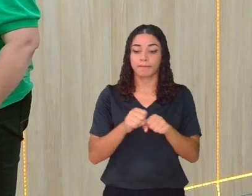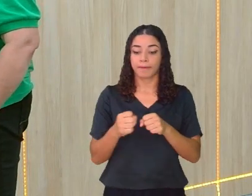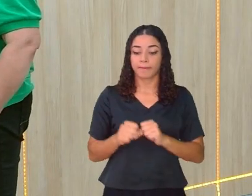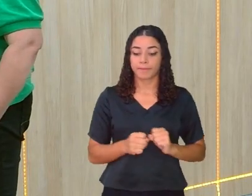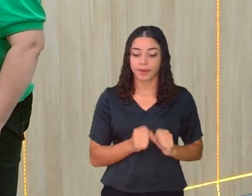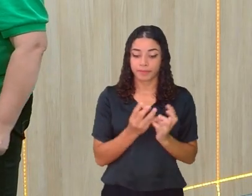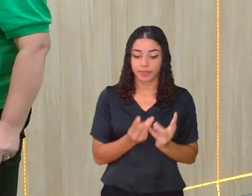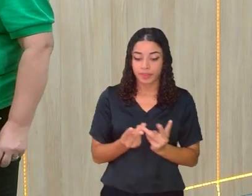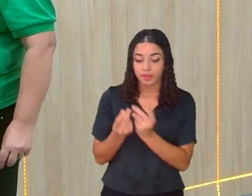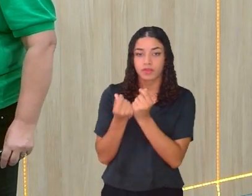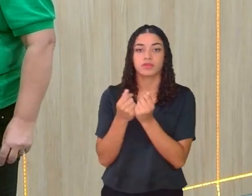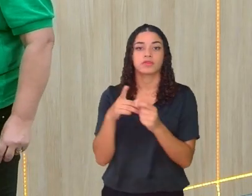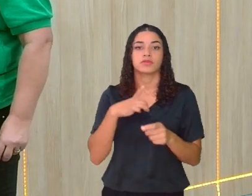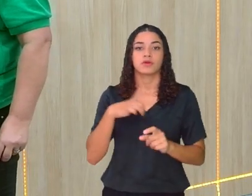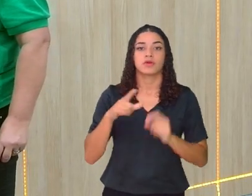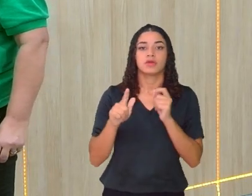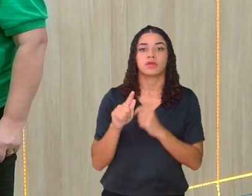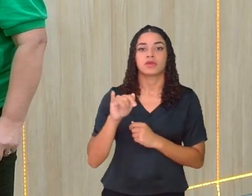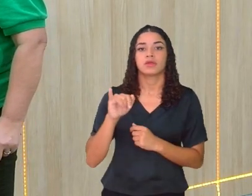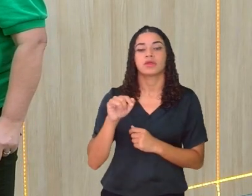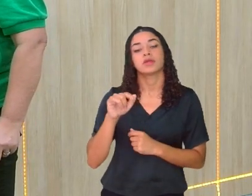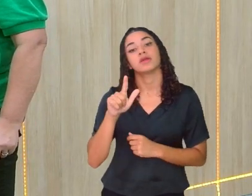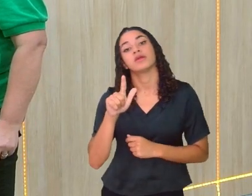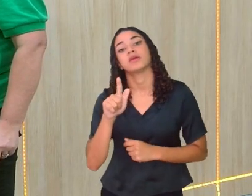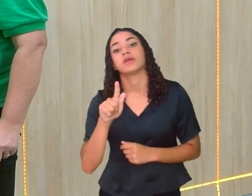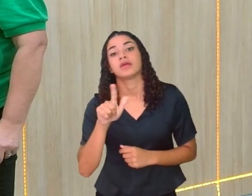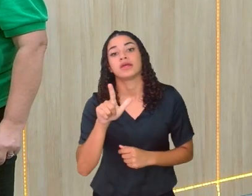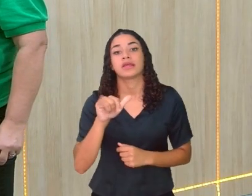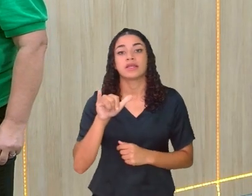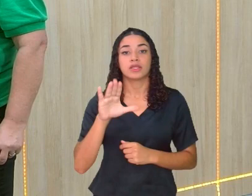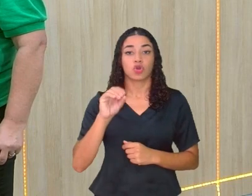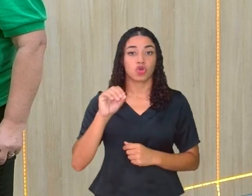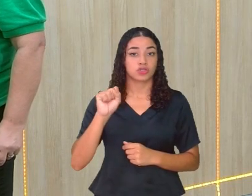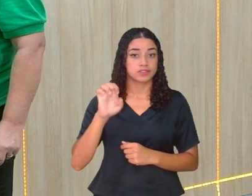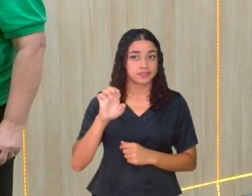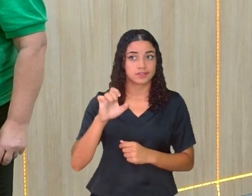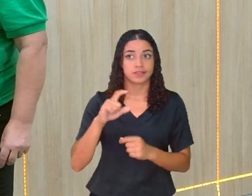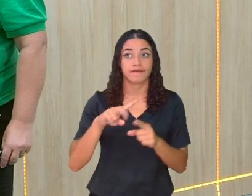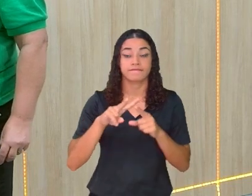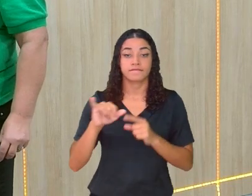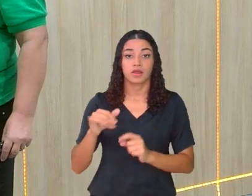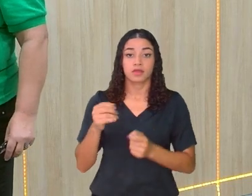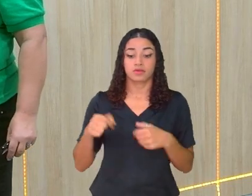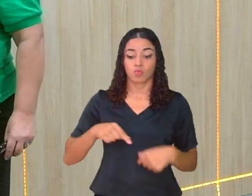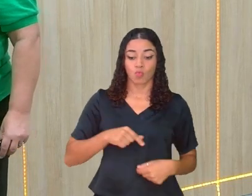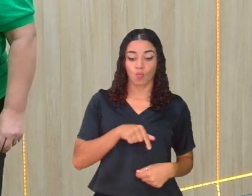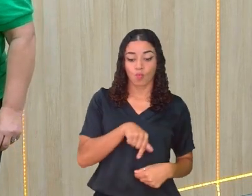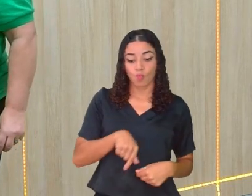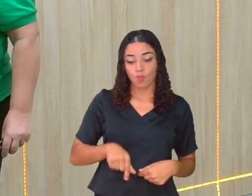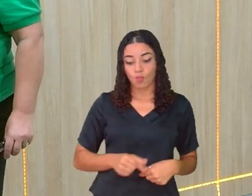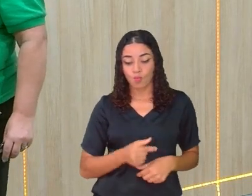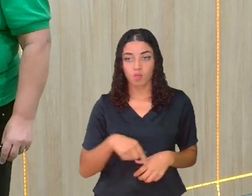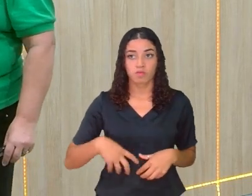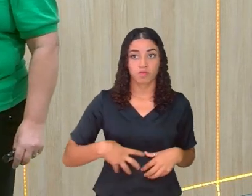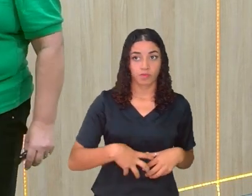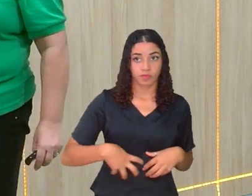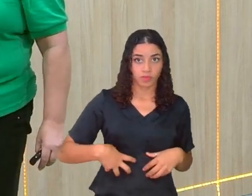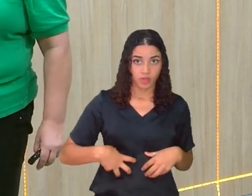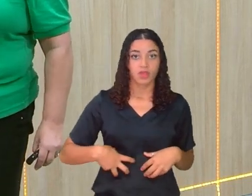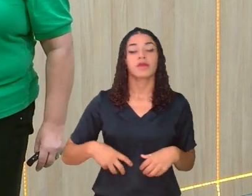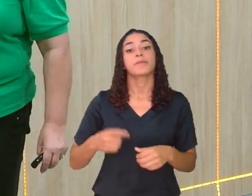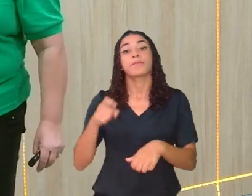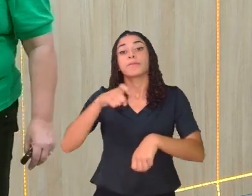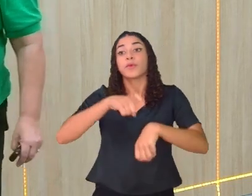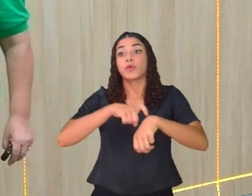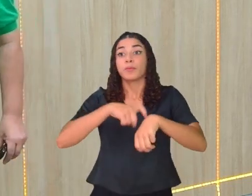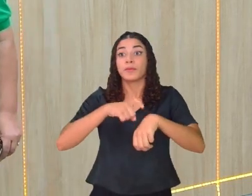questão aí, ó, da glicose. Olha o símbolozinho aqui. E vai passando para o nosso intestino delgado. É nessa hora